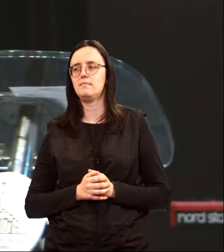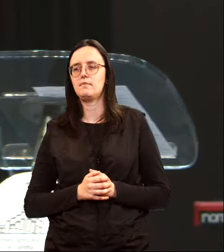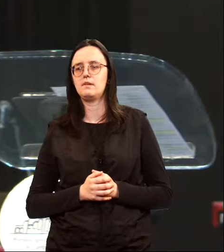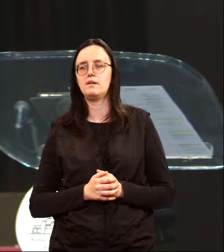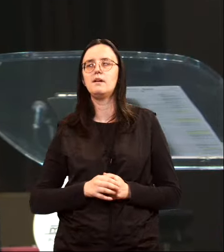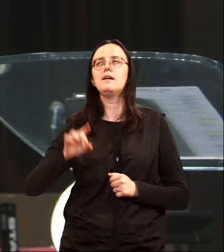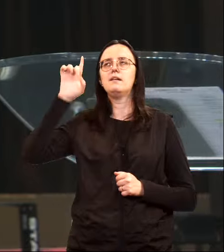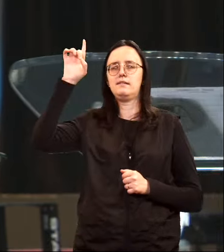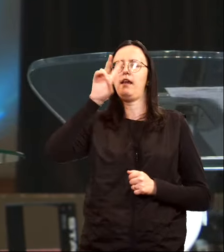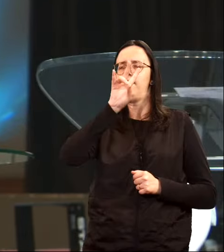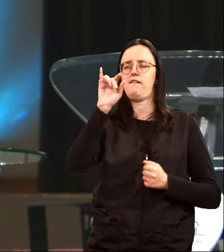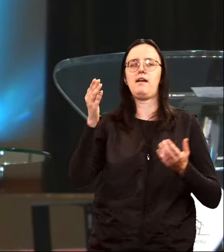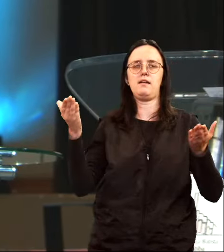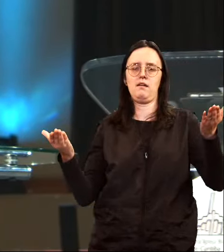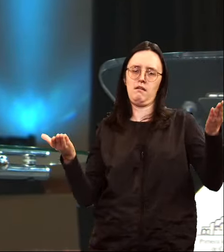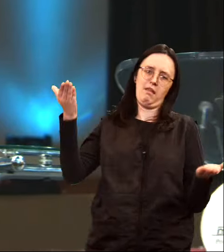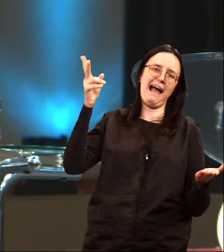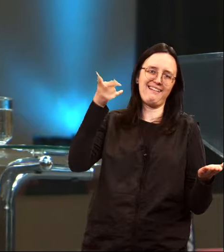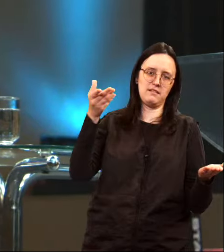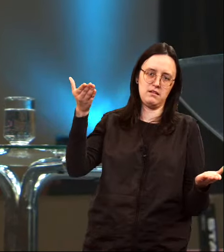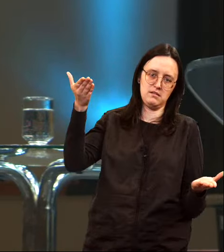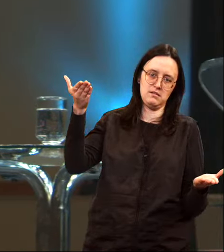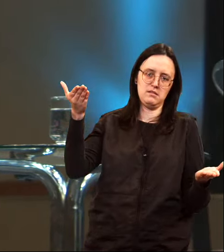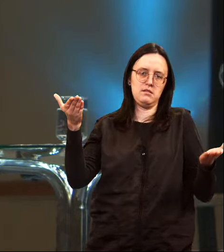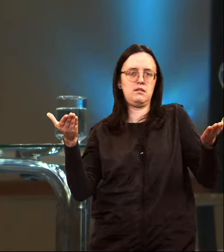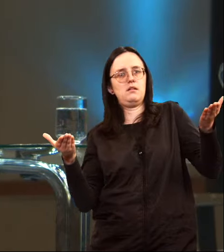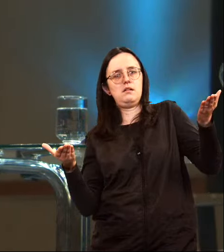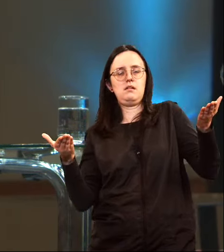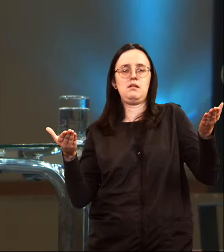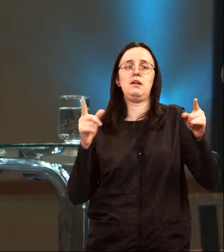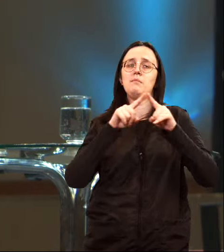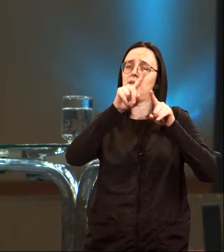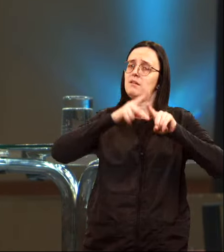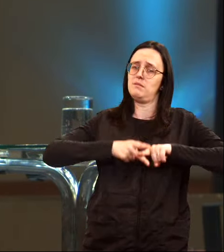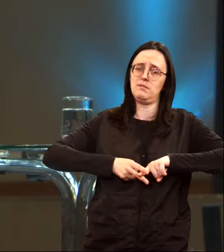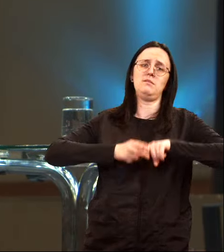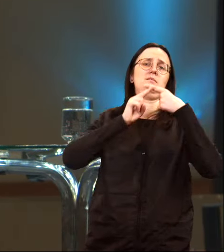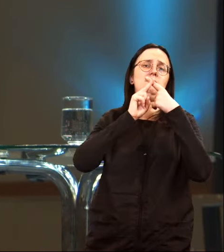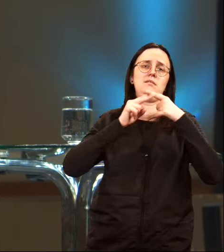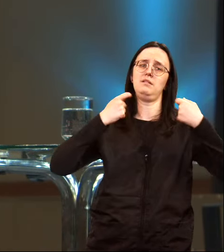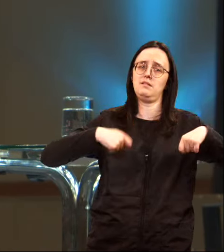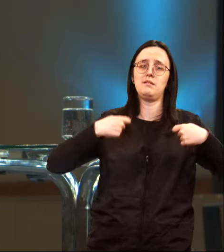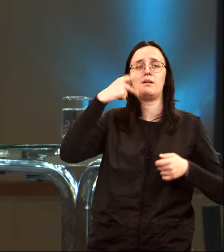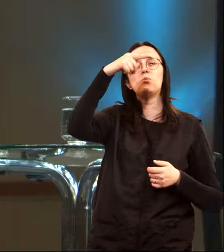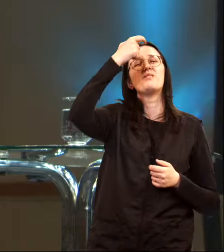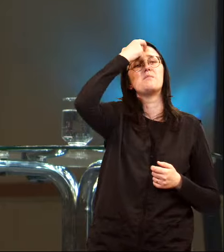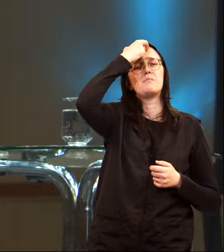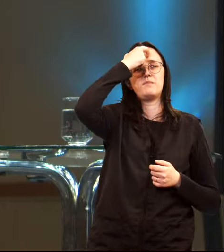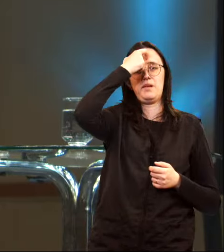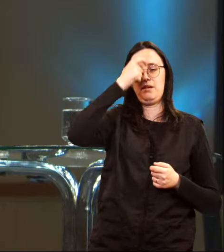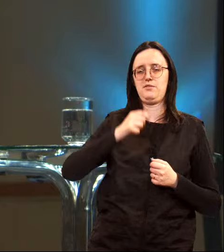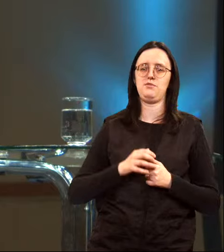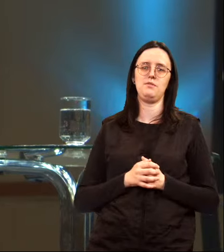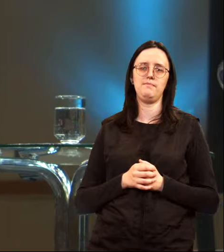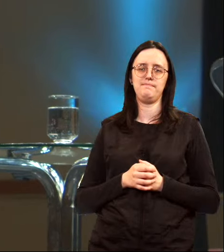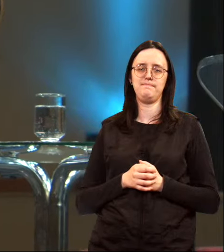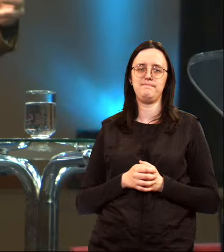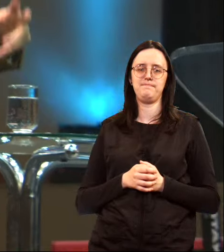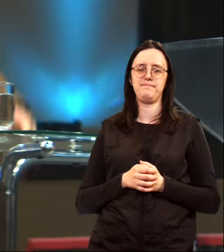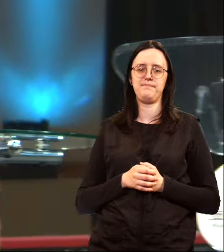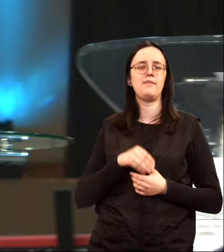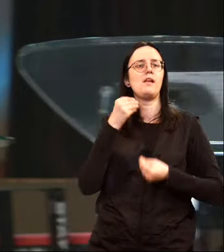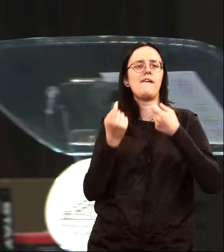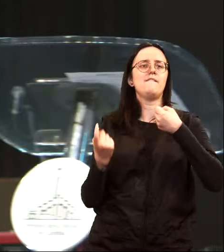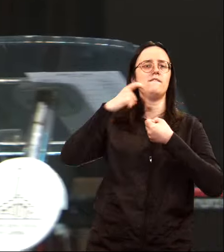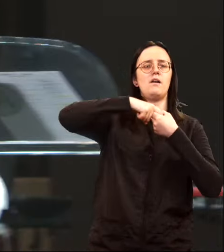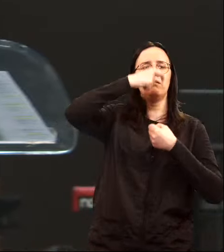Deus vai equilibrar a balança na tua vida, mas você tem que reprogramar a sua mente. Como é que eu